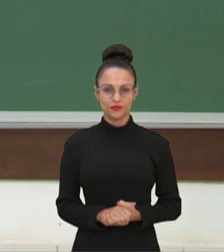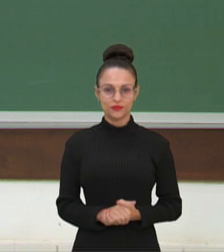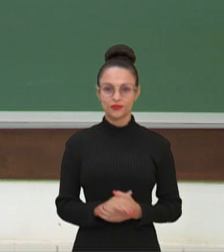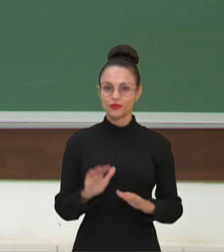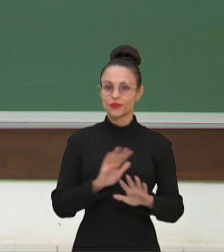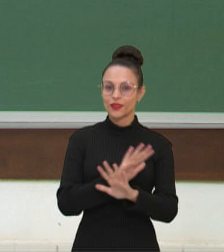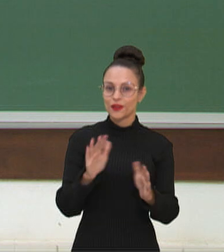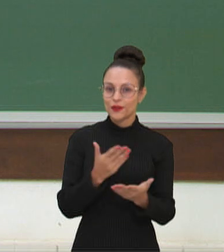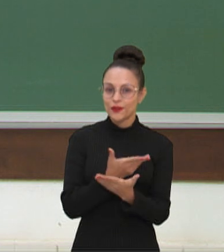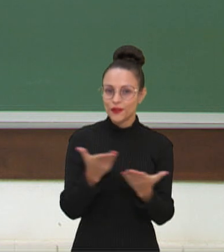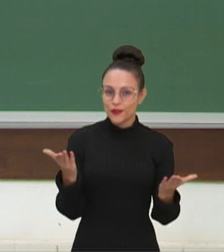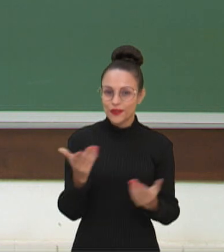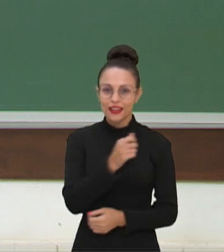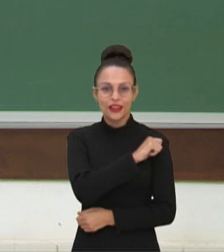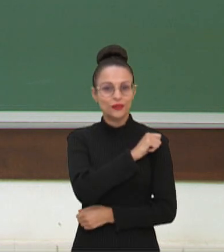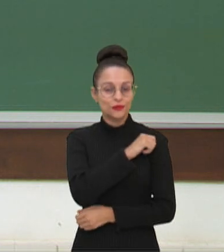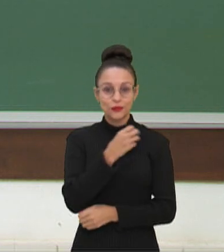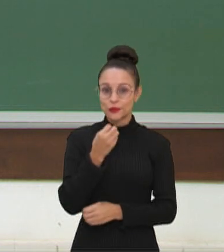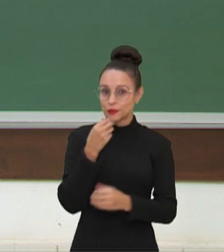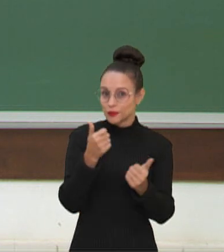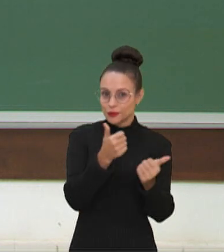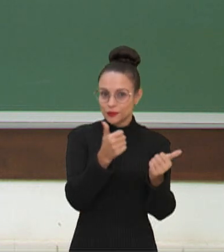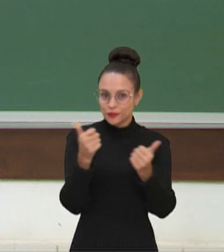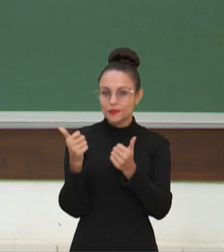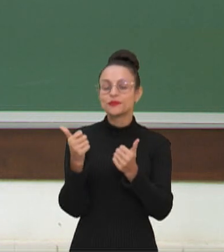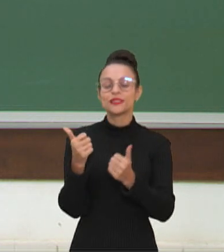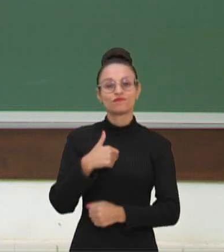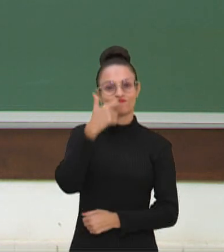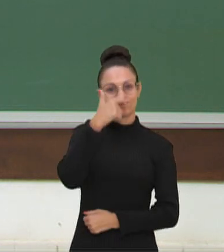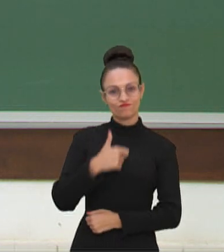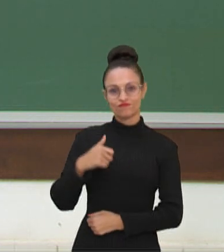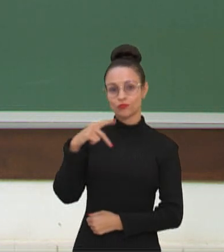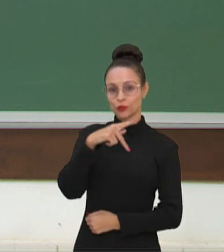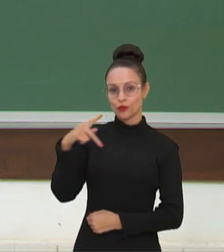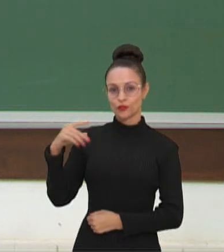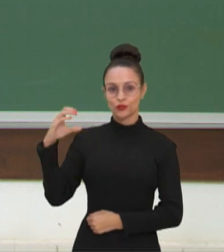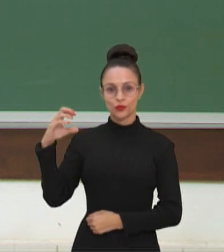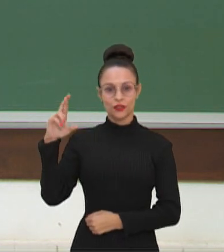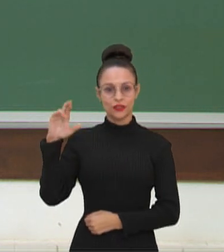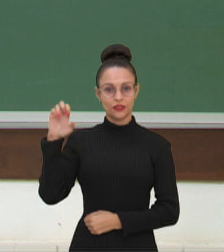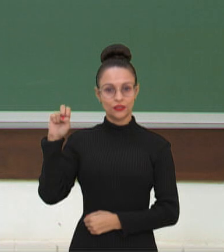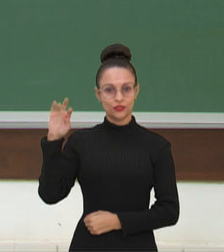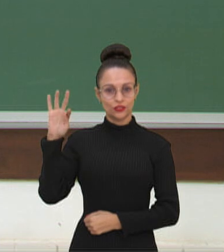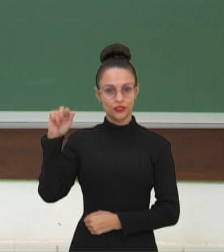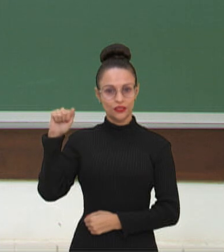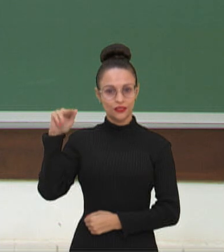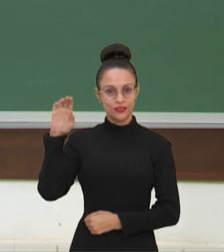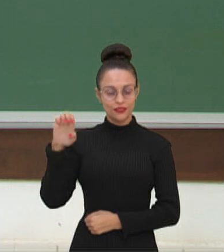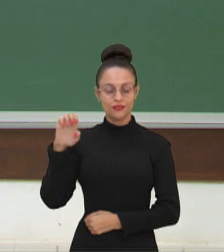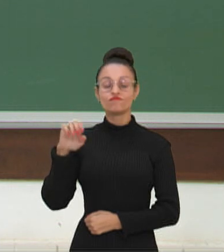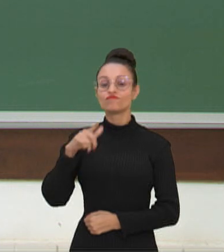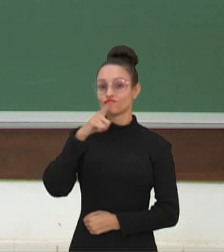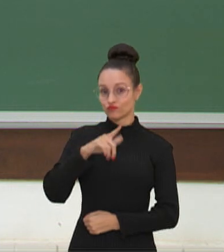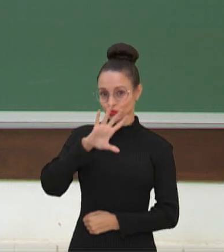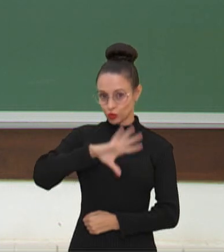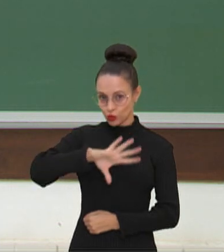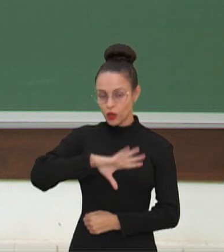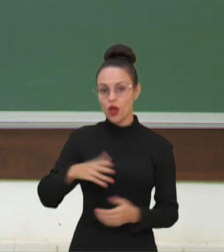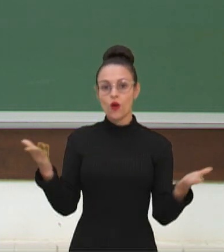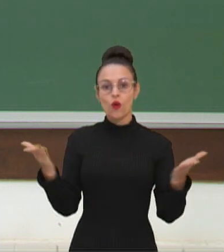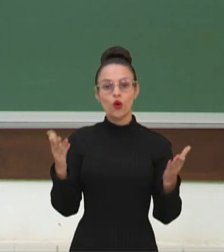Olá, galerinha! Tudo bem com vocês? Eu sou a professora Cristiane, de Língua Portuguesa, e hoje nós vamos ter uma aula